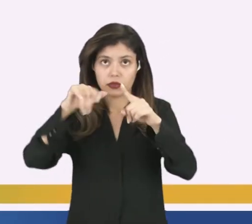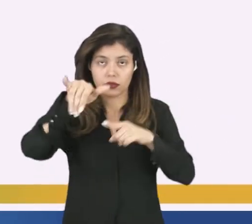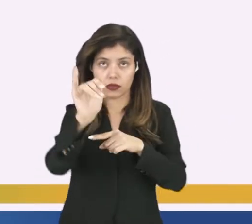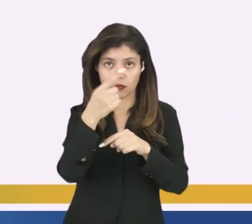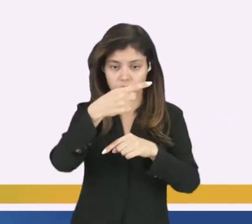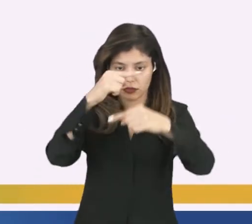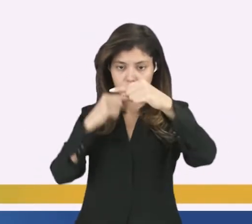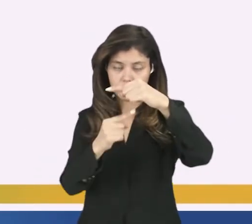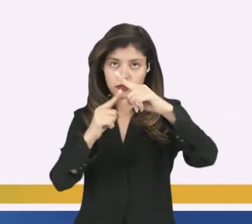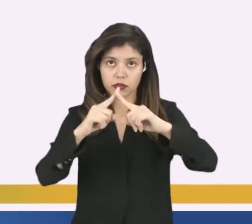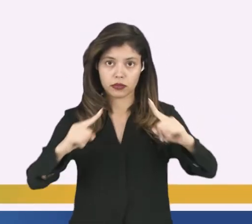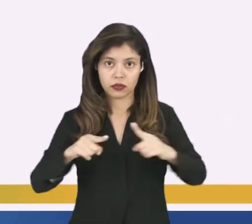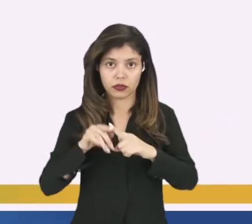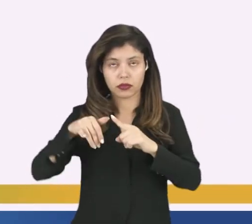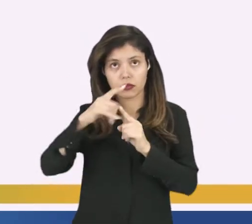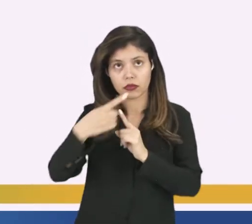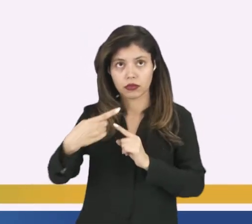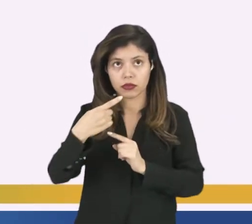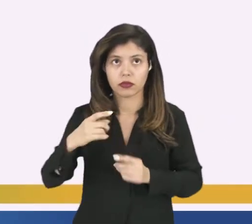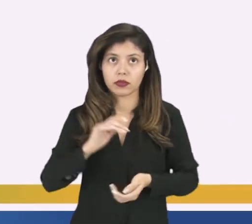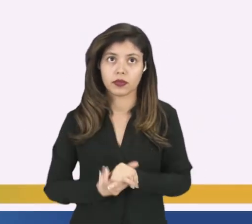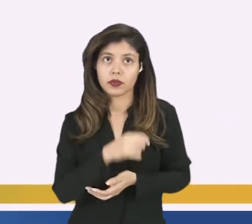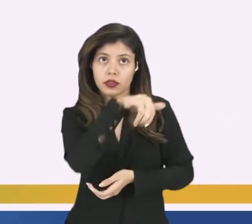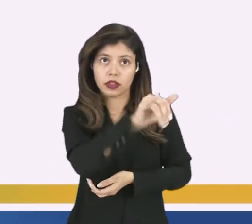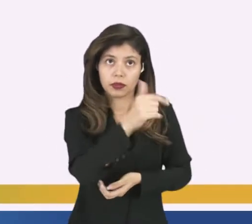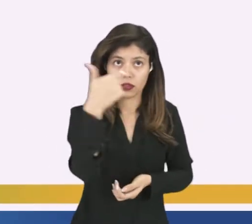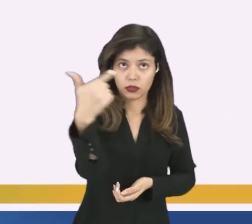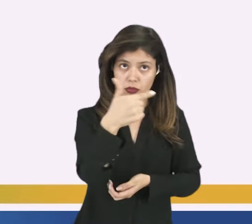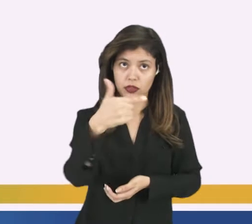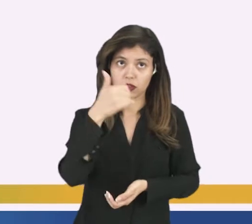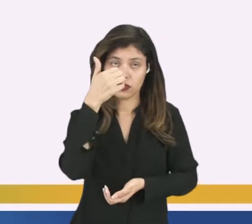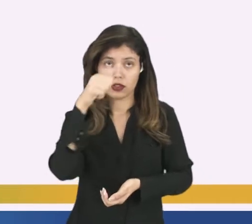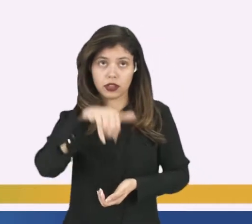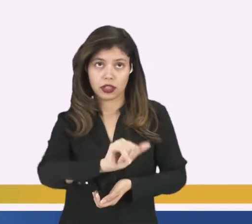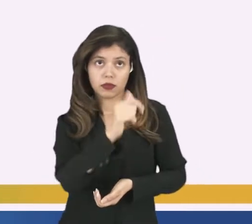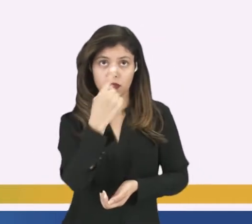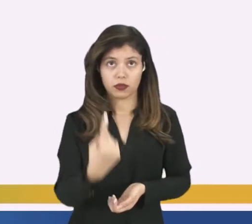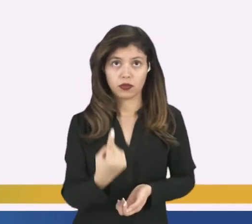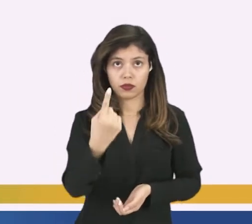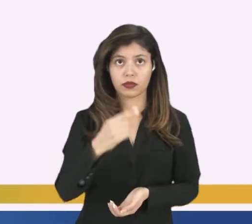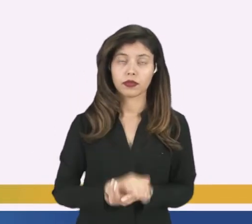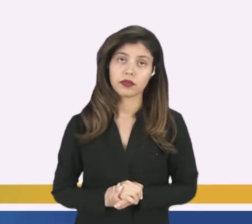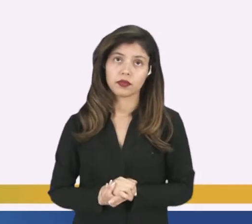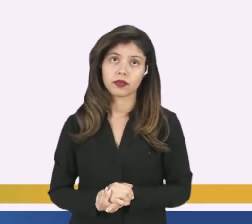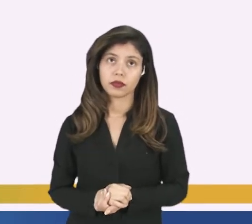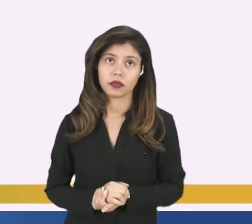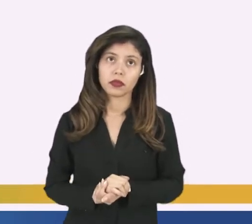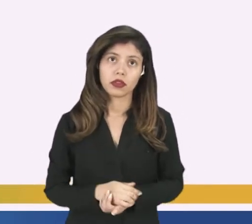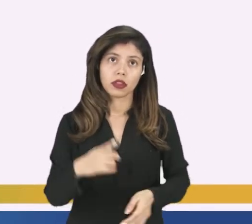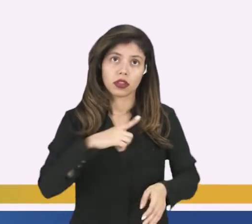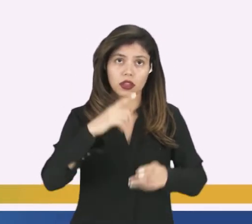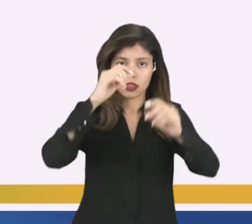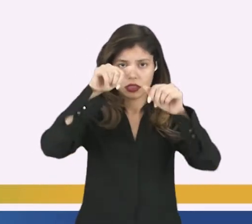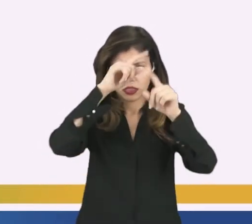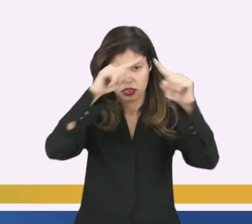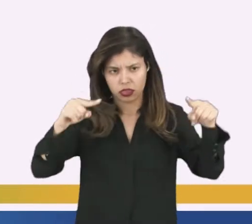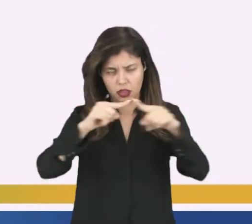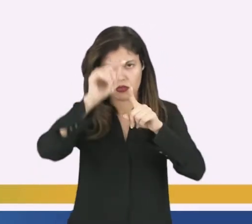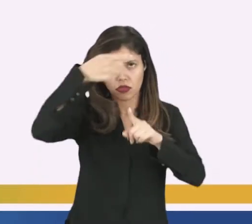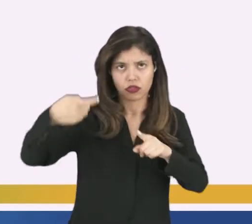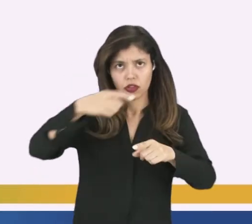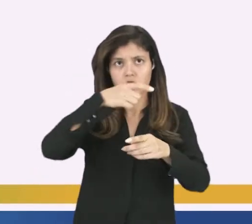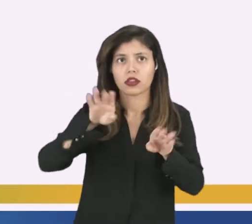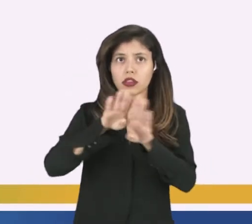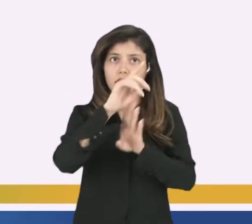ΔY sobre ΔX. Esse ΔY é a variação do y2 menos o y1. Olha aqui, ó. E o